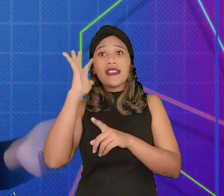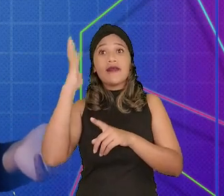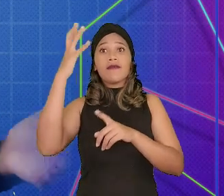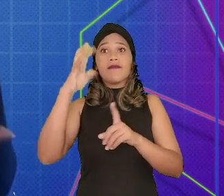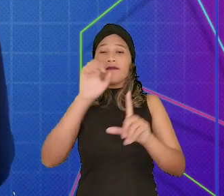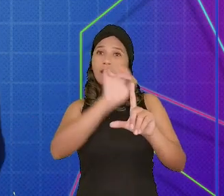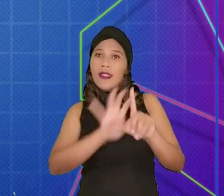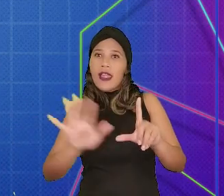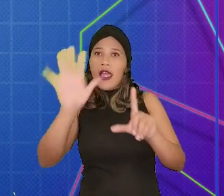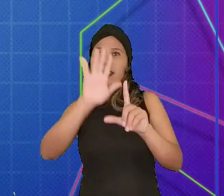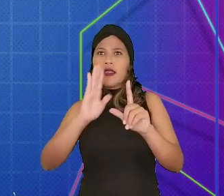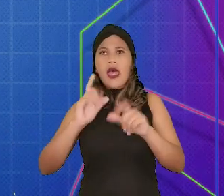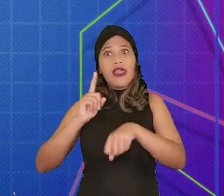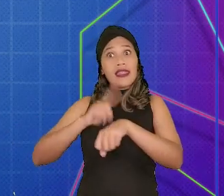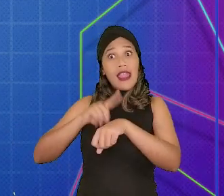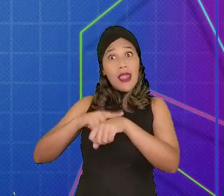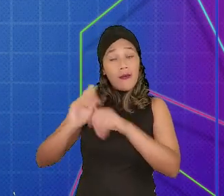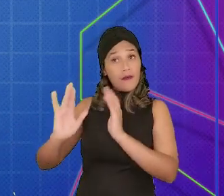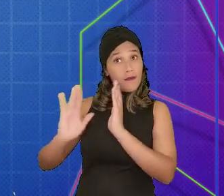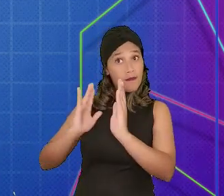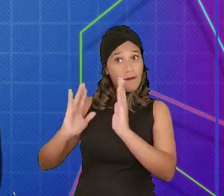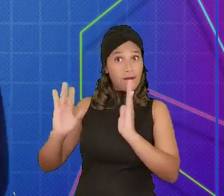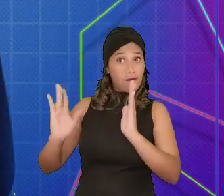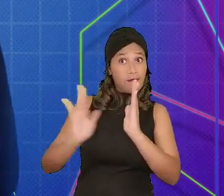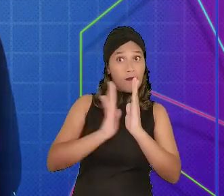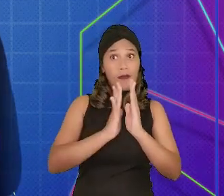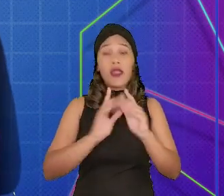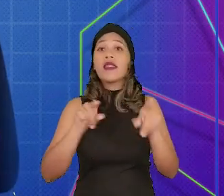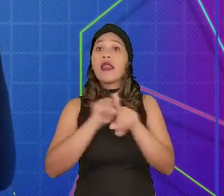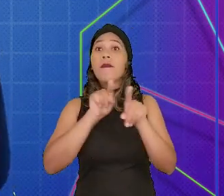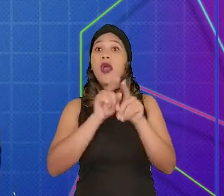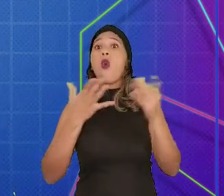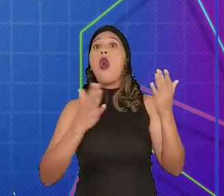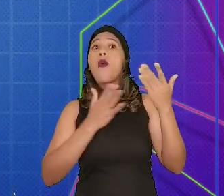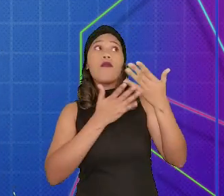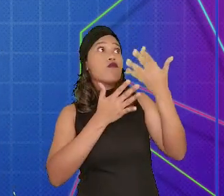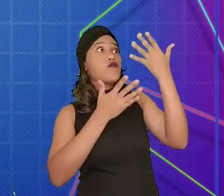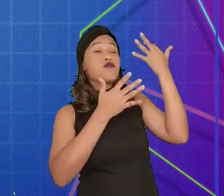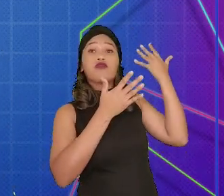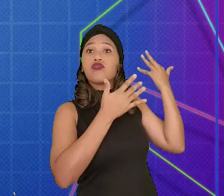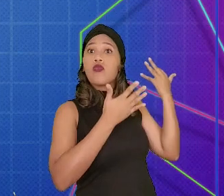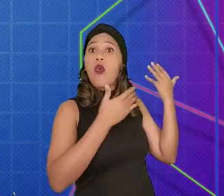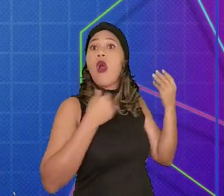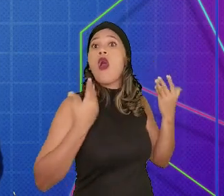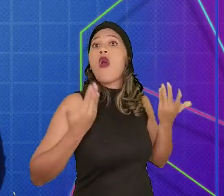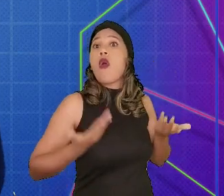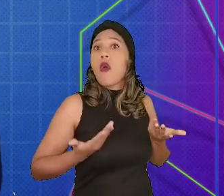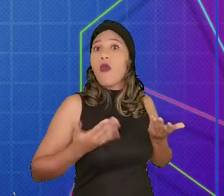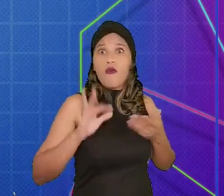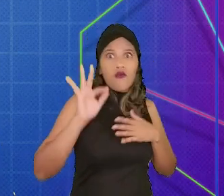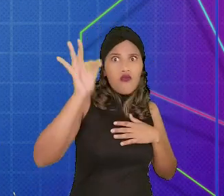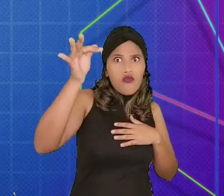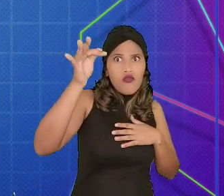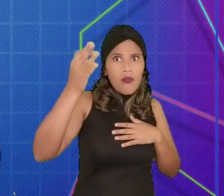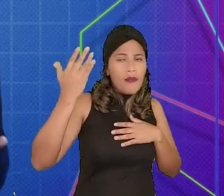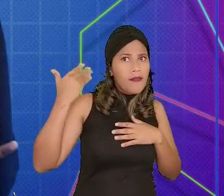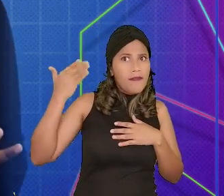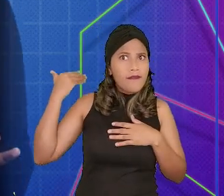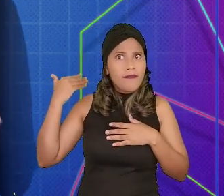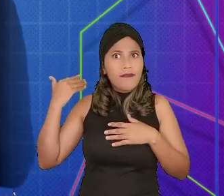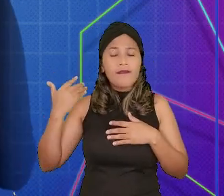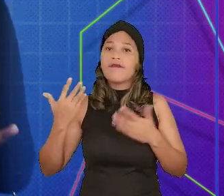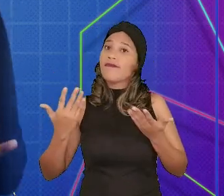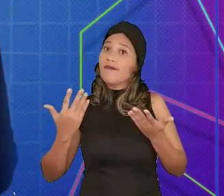de tempo. Em que período se passa? Caso seja um universo novo, em que tempo de sua história o jogo está localizado?